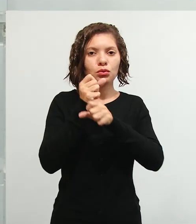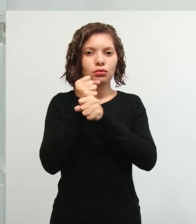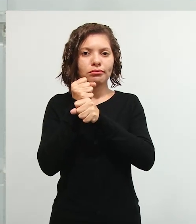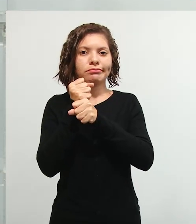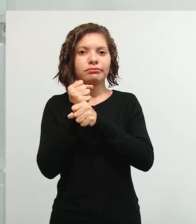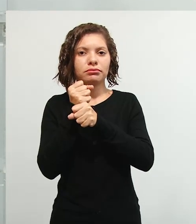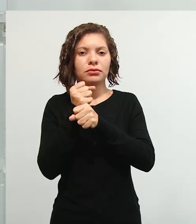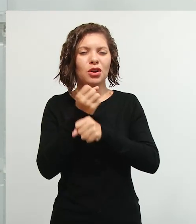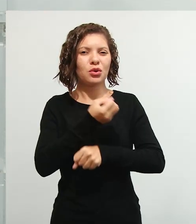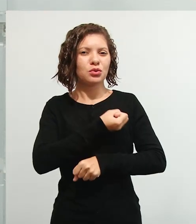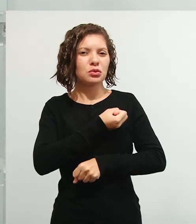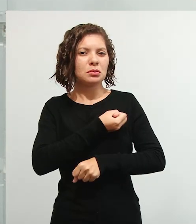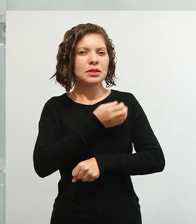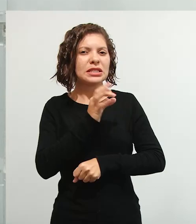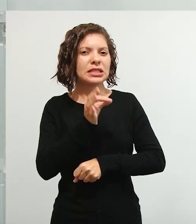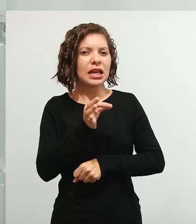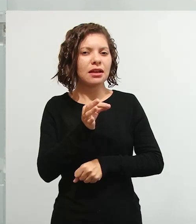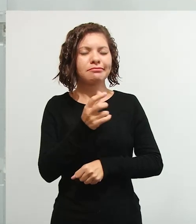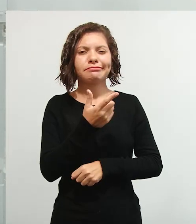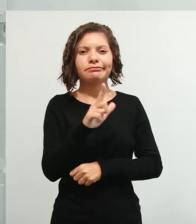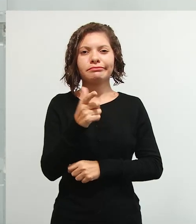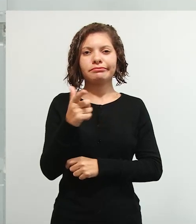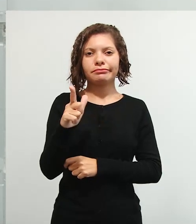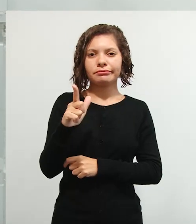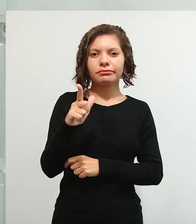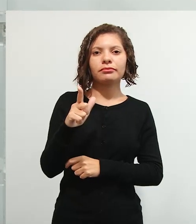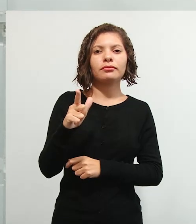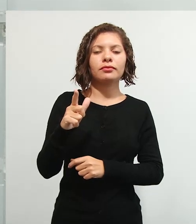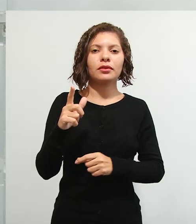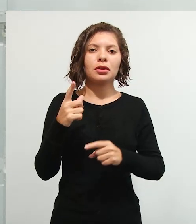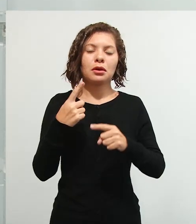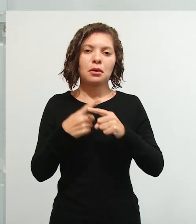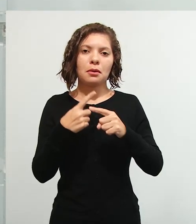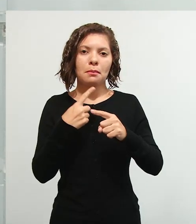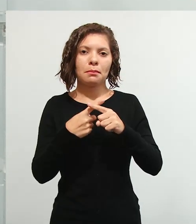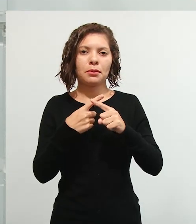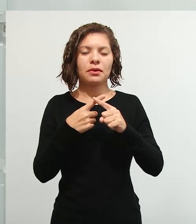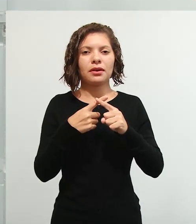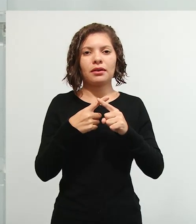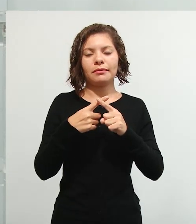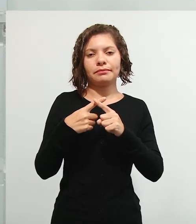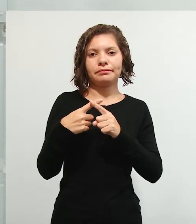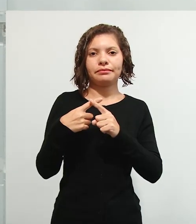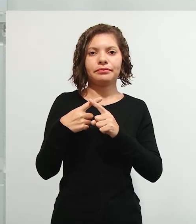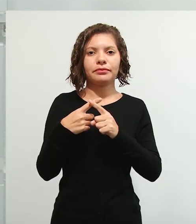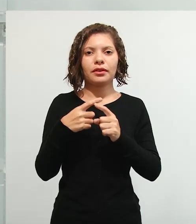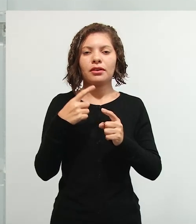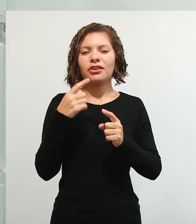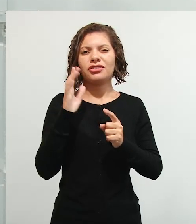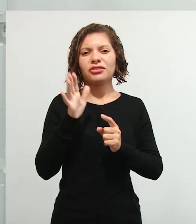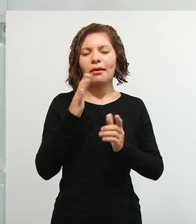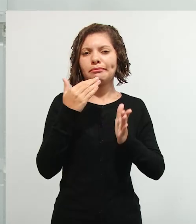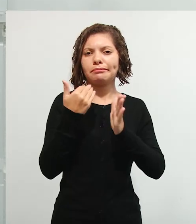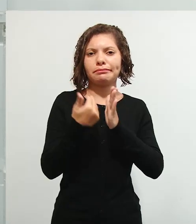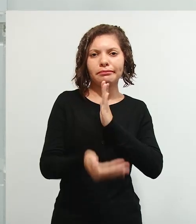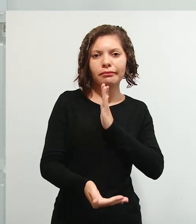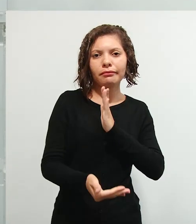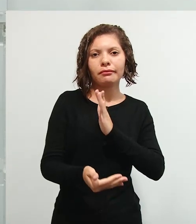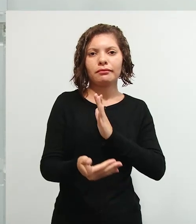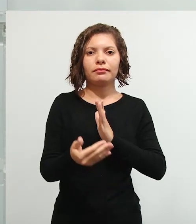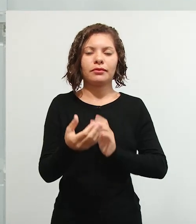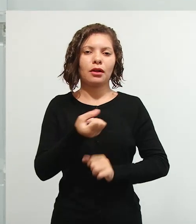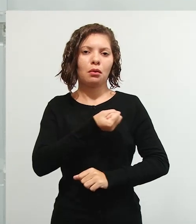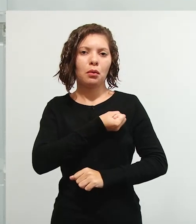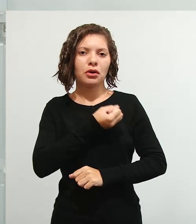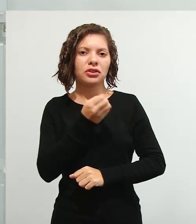muito impreciso, porque muitos registros foram sendo perdidos, enfim, né?